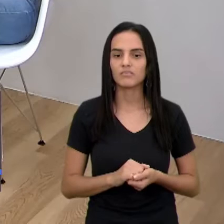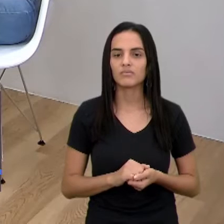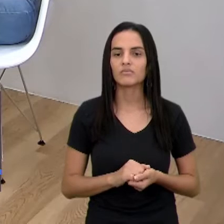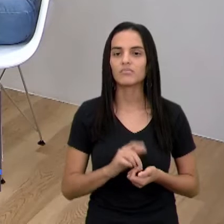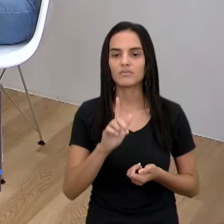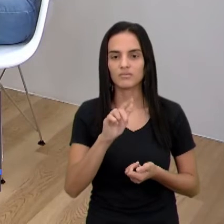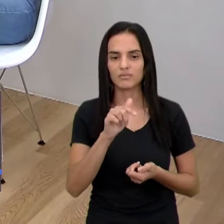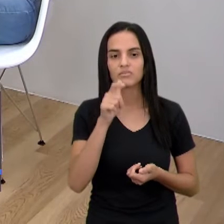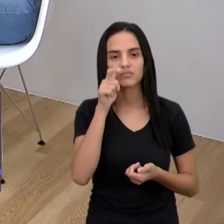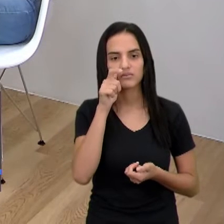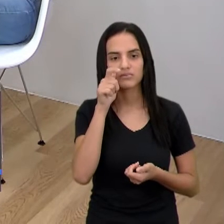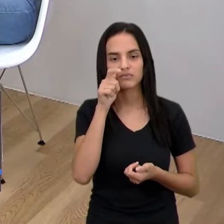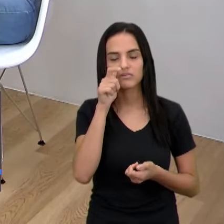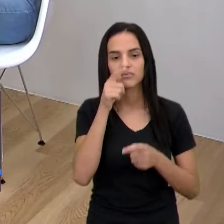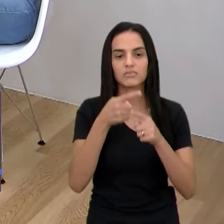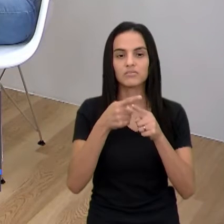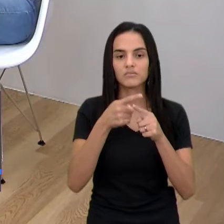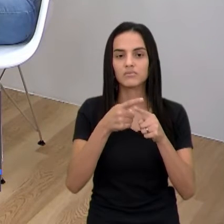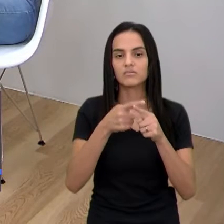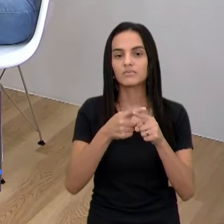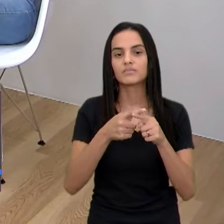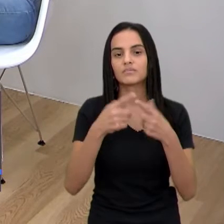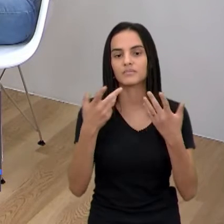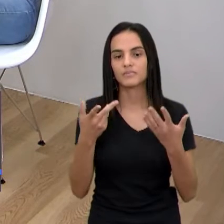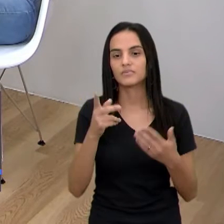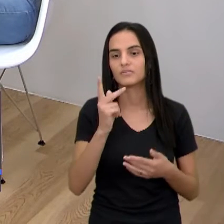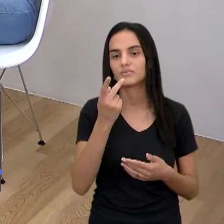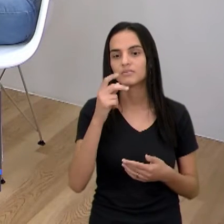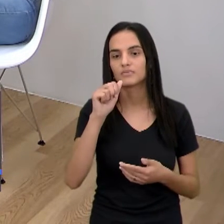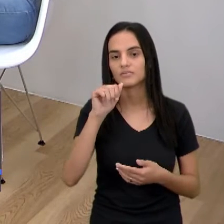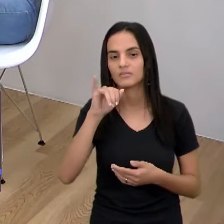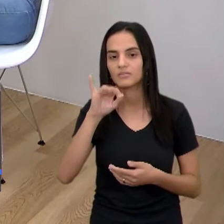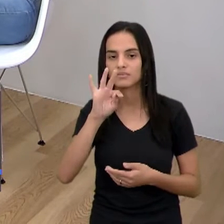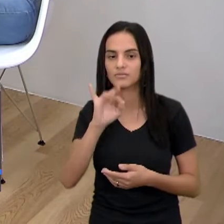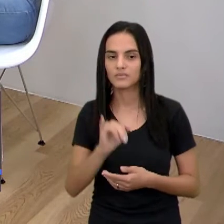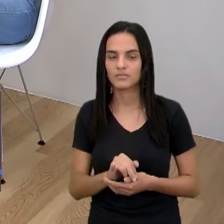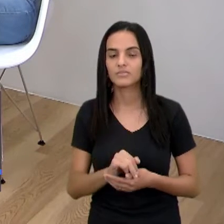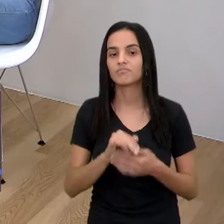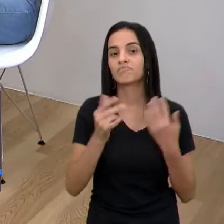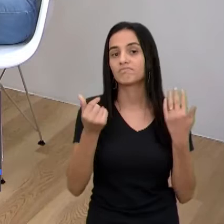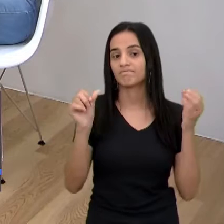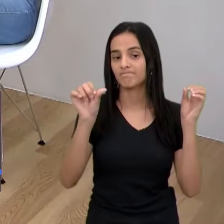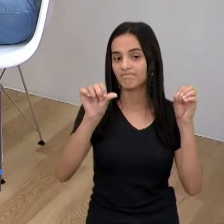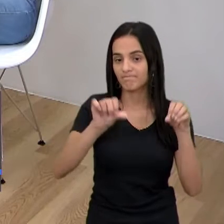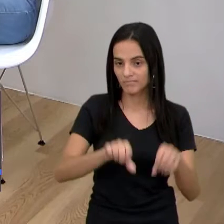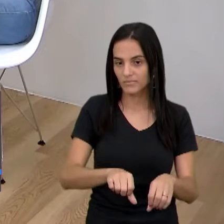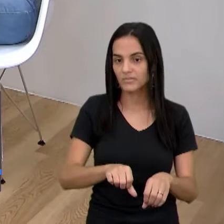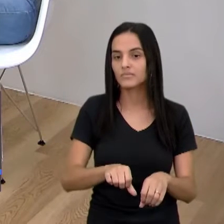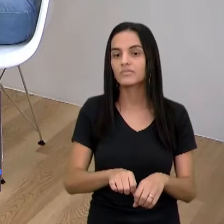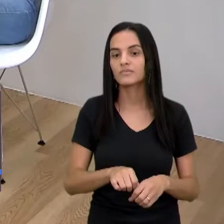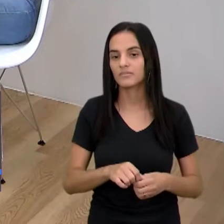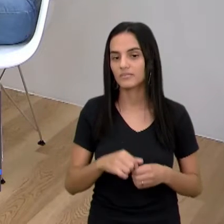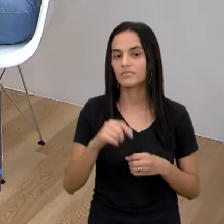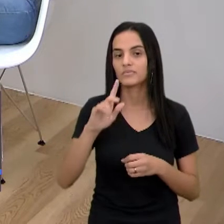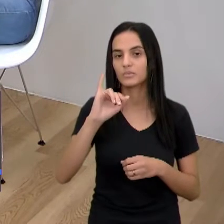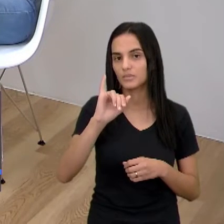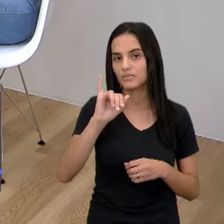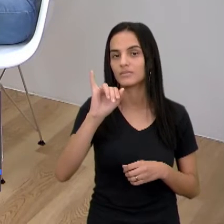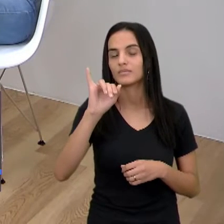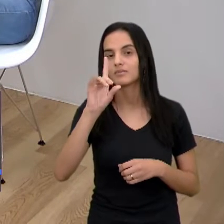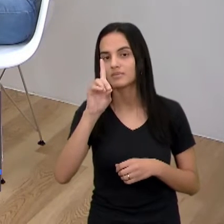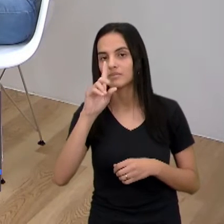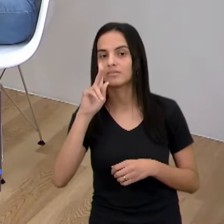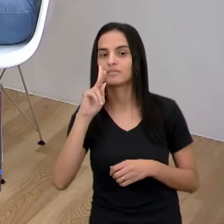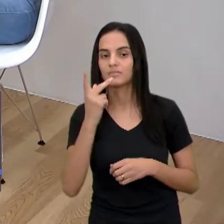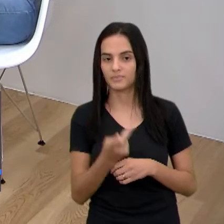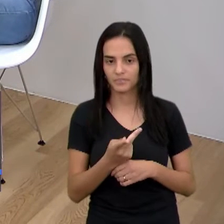Né? Interessante, né? Por quê? Porque o Haiti tem o pior IDH do continente americano. Nossa. E aí a gente,